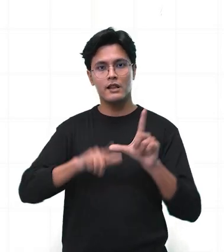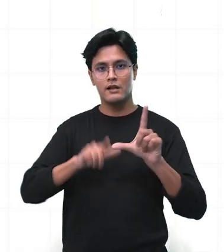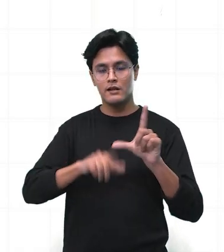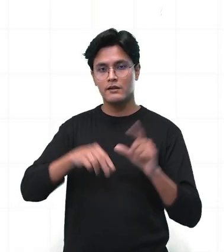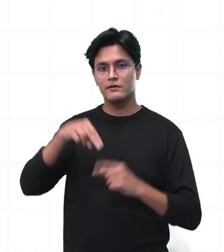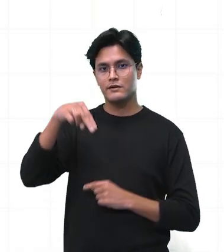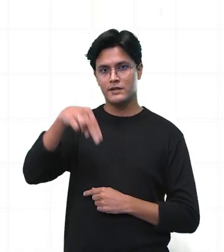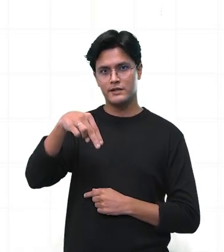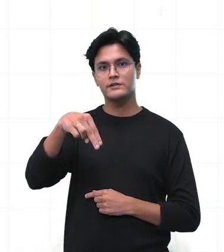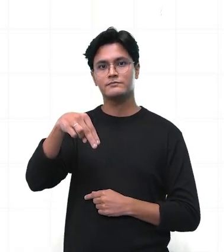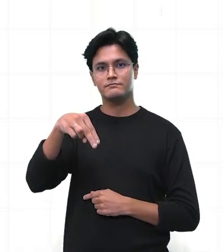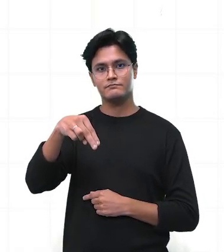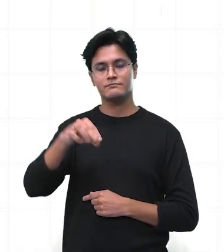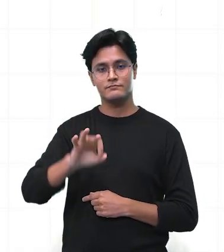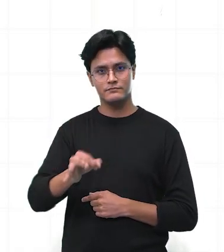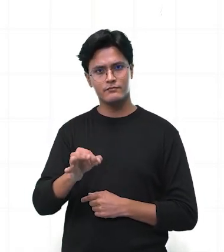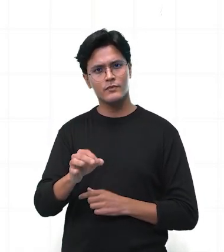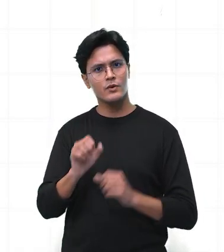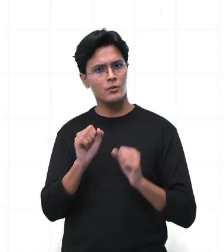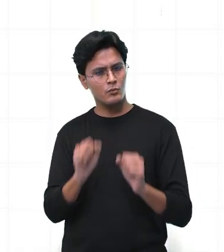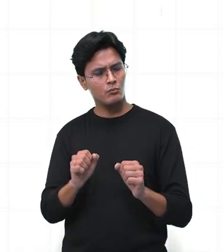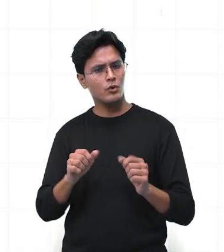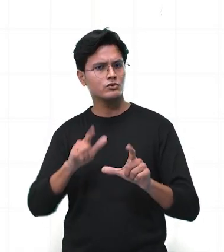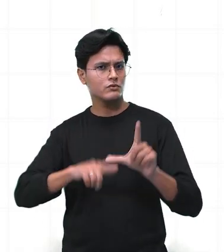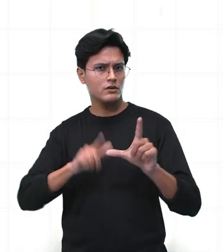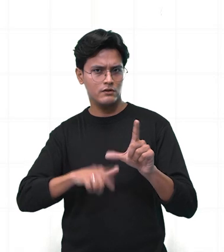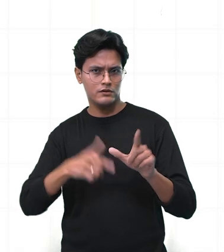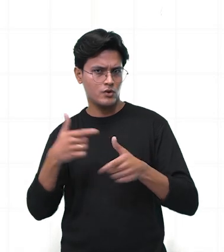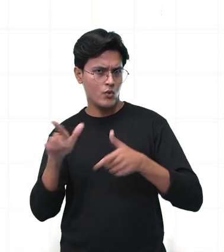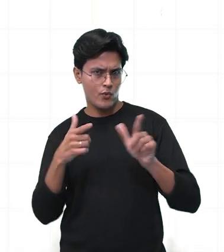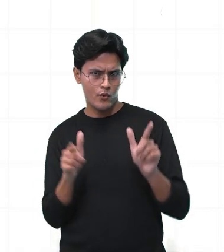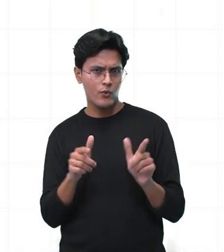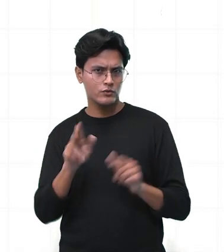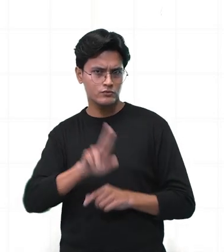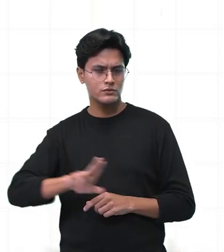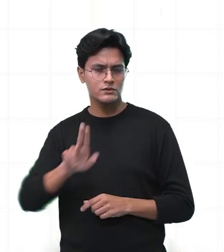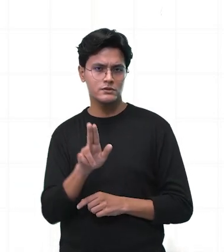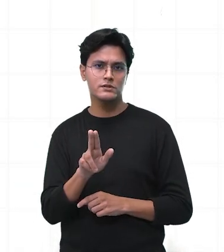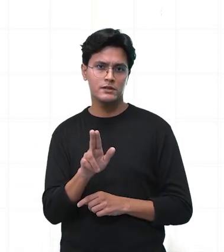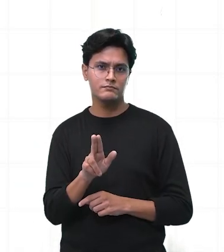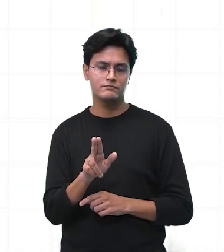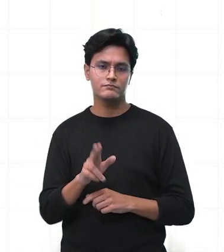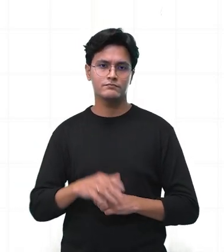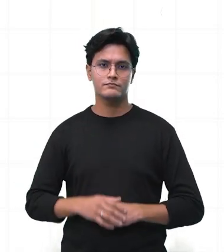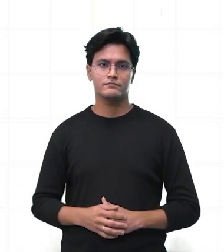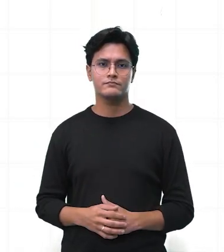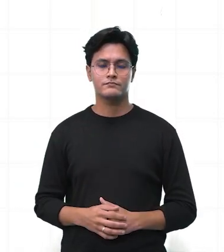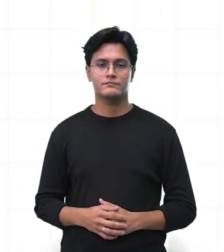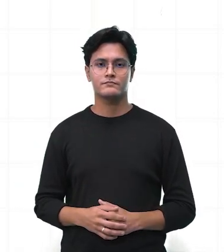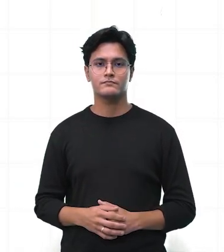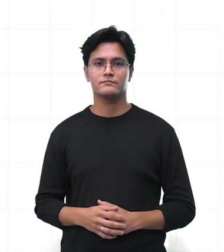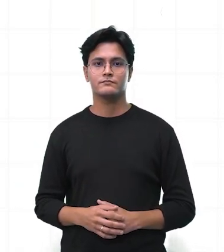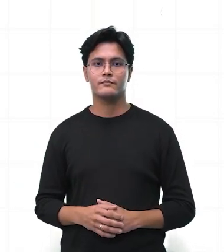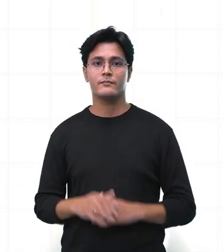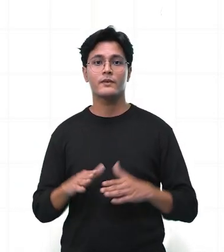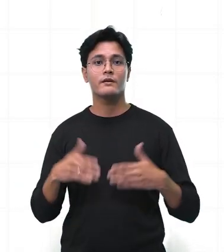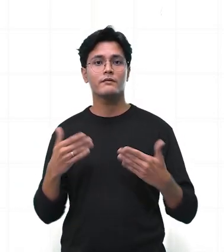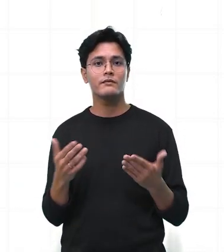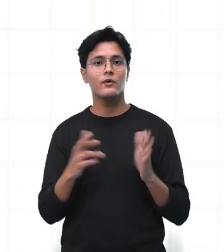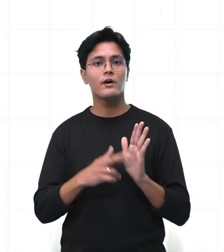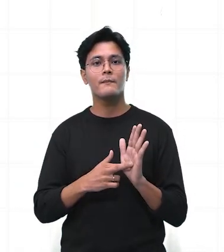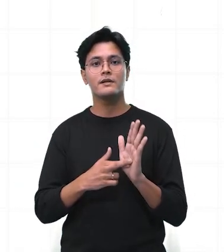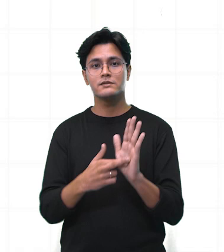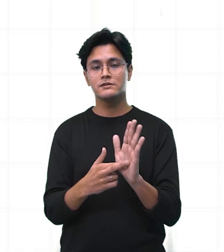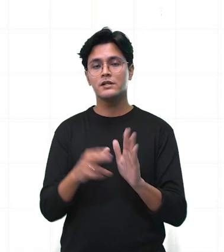o x, certo? A não ser que o problema esteja falando, olha, use o x para representar, certo? Então, representando